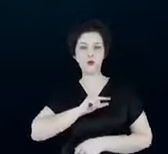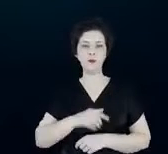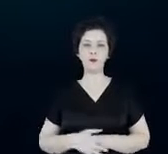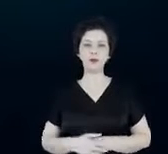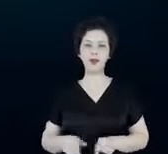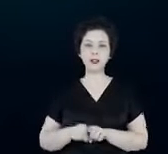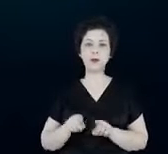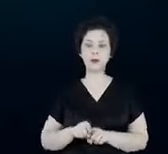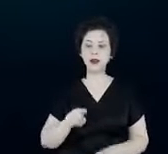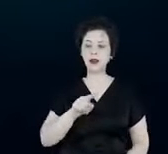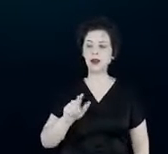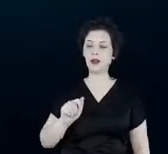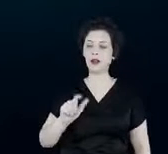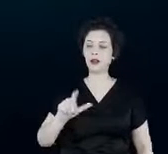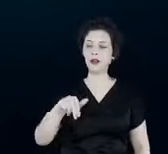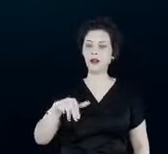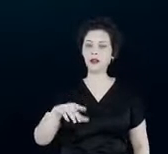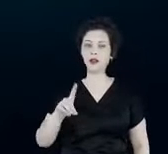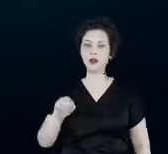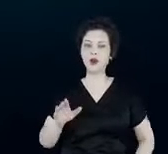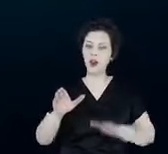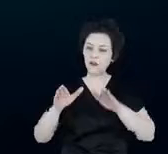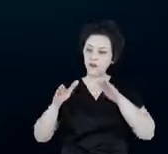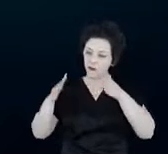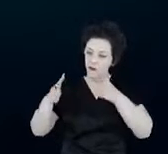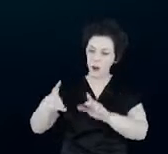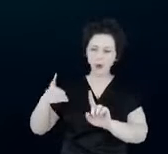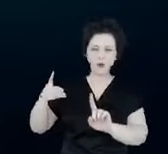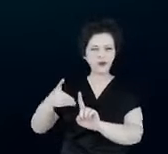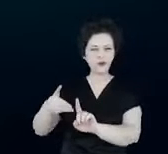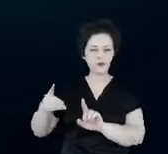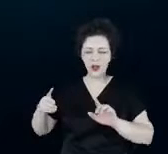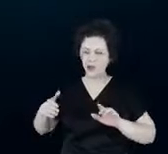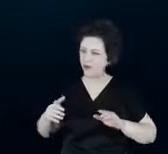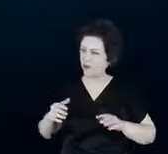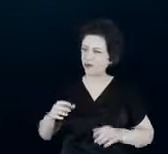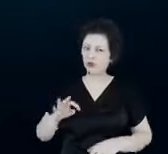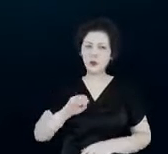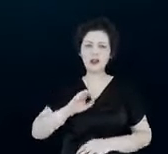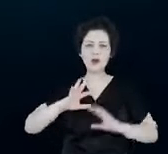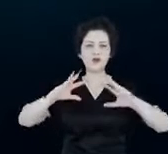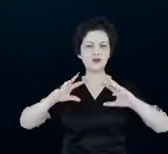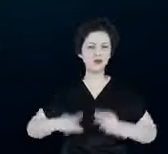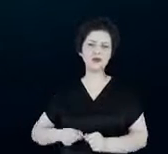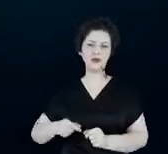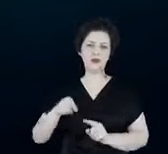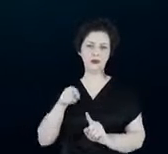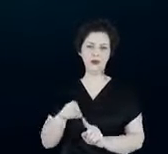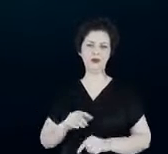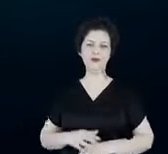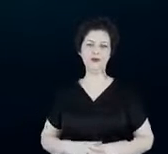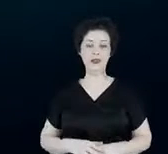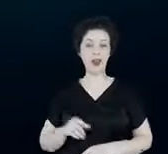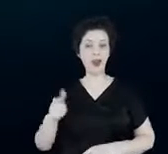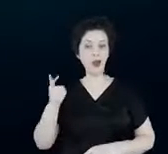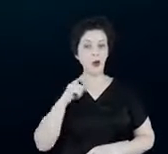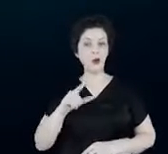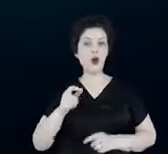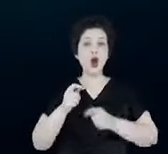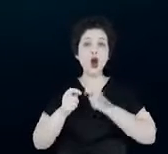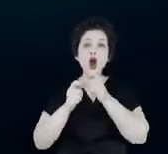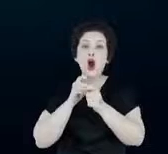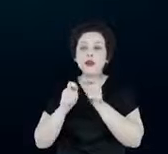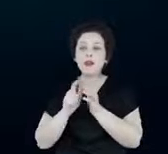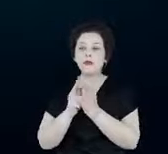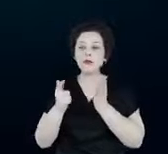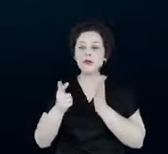ralando por exemplo promete foco extremo no cliente esse foco extrema no cliente final aconteceu eles conseguiram um Jornalista